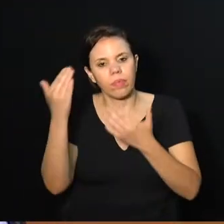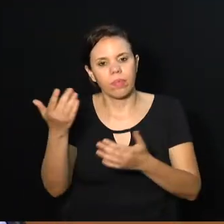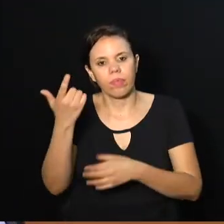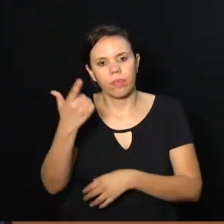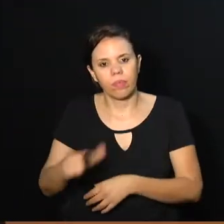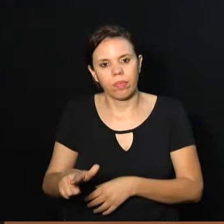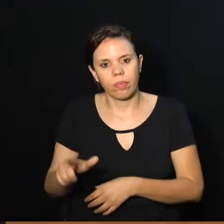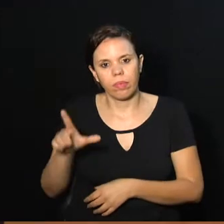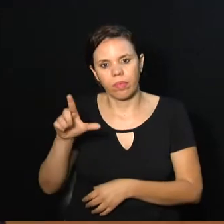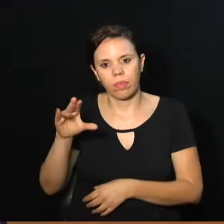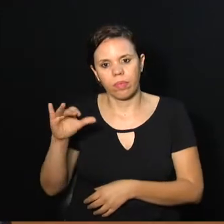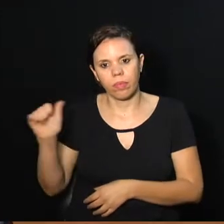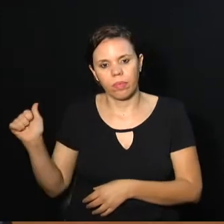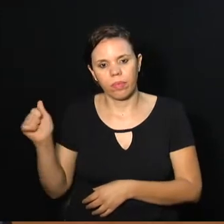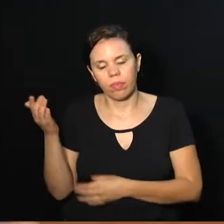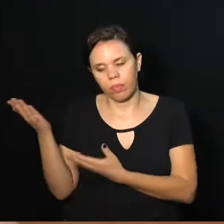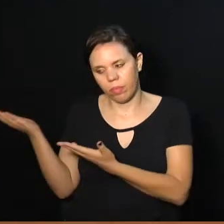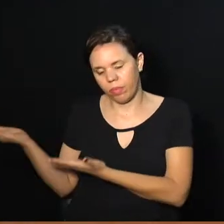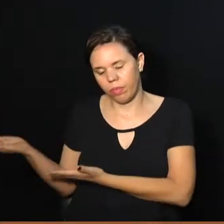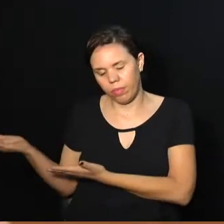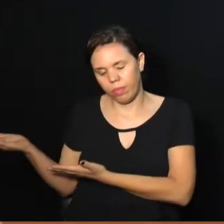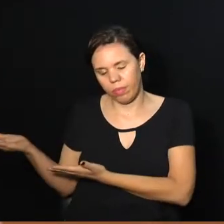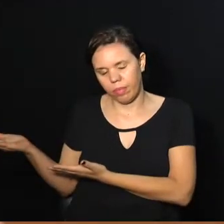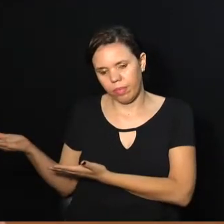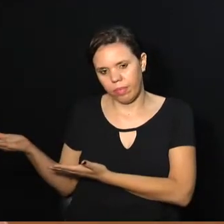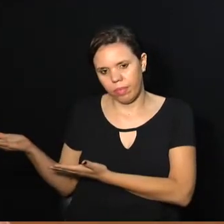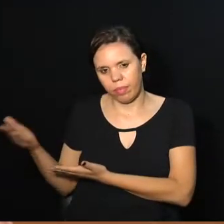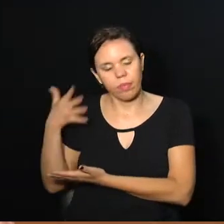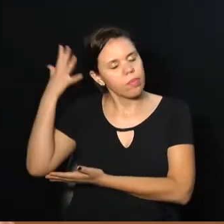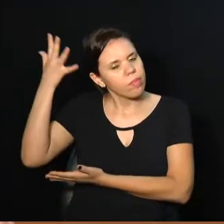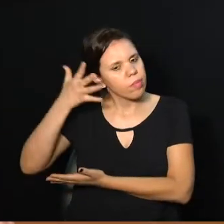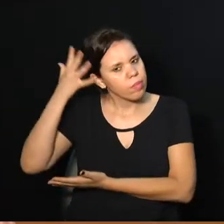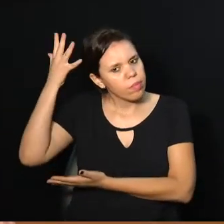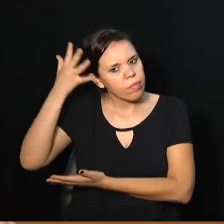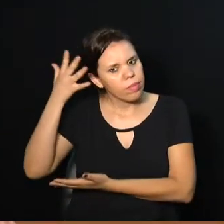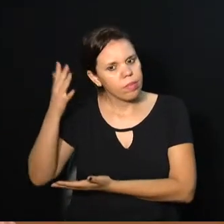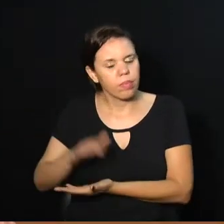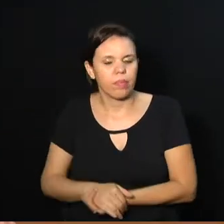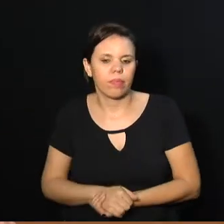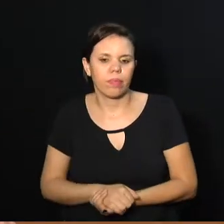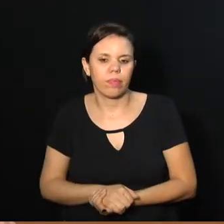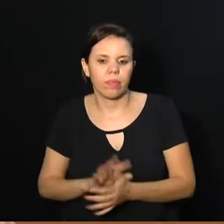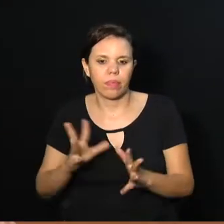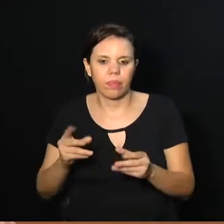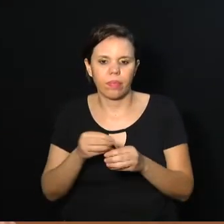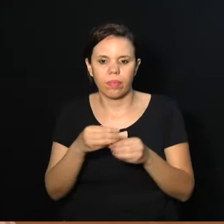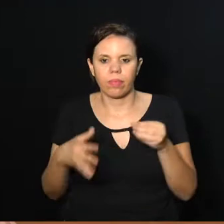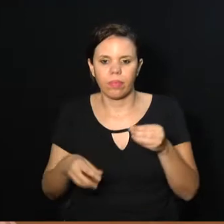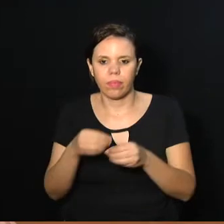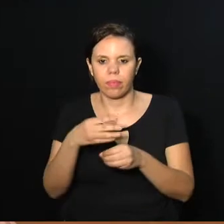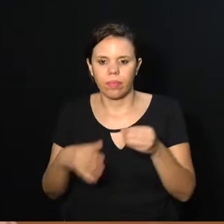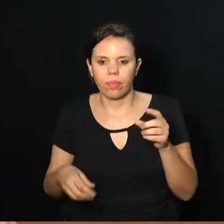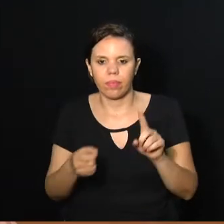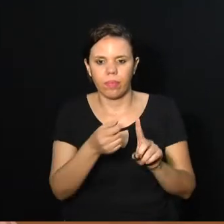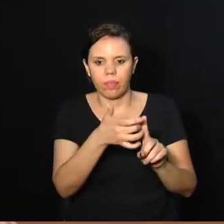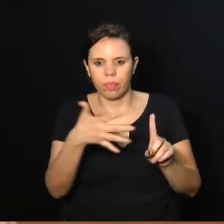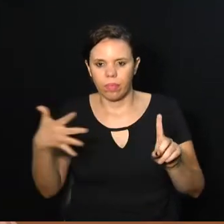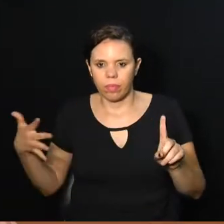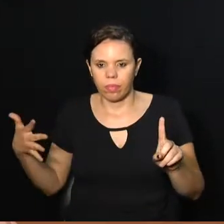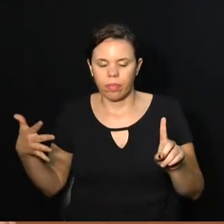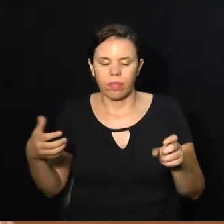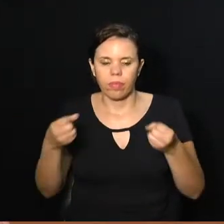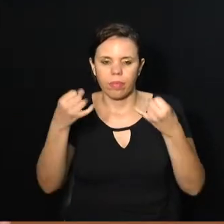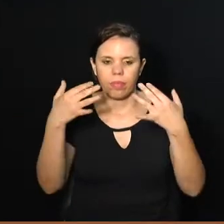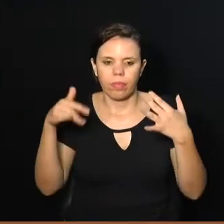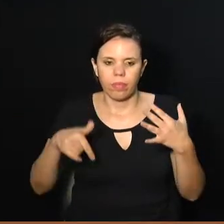uma vez, Luciana, né, pela palestra, por todo o conteúdo que foi